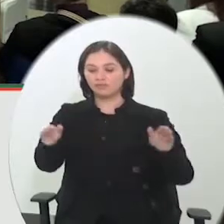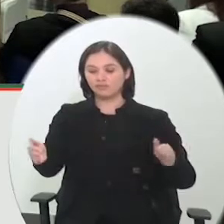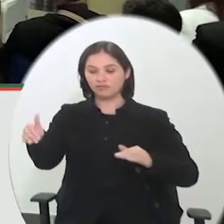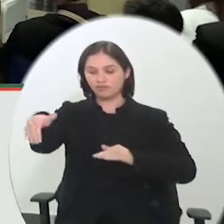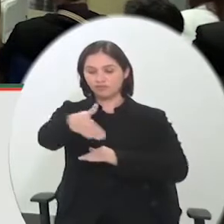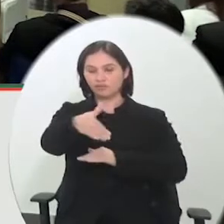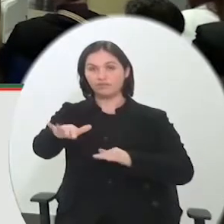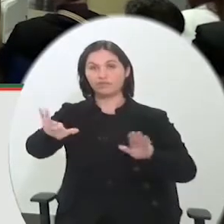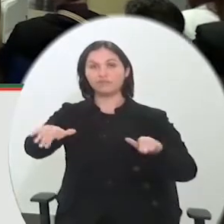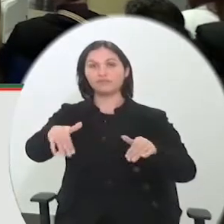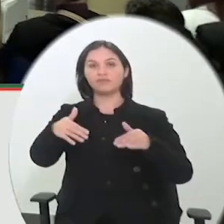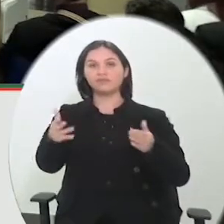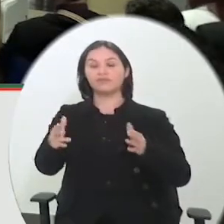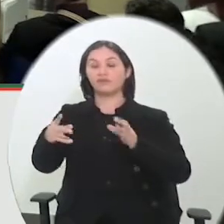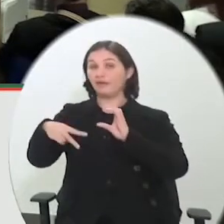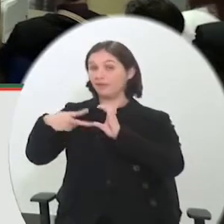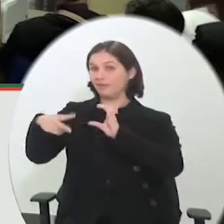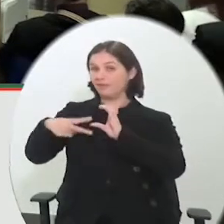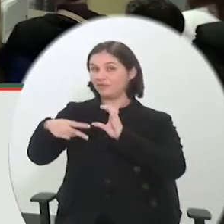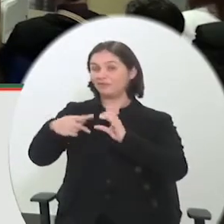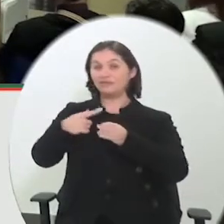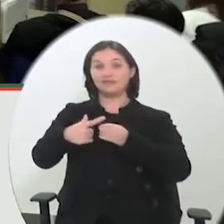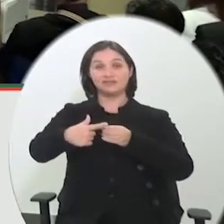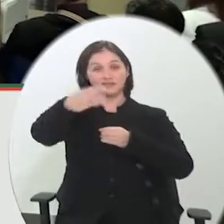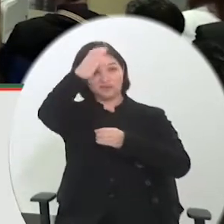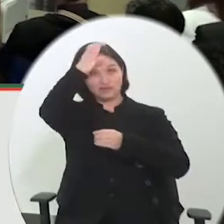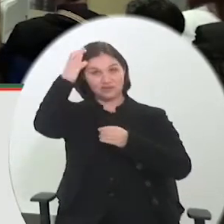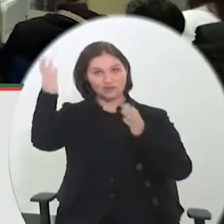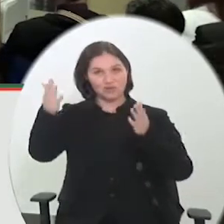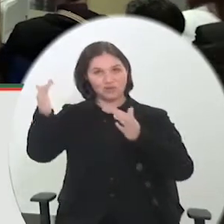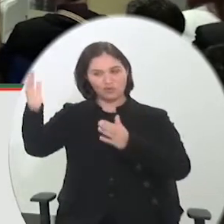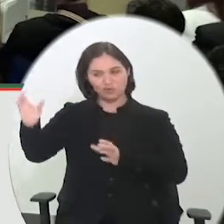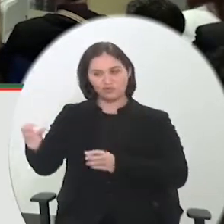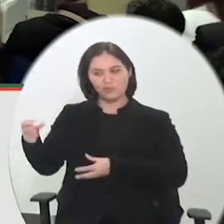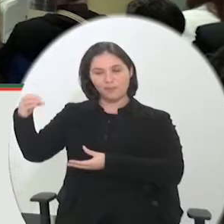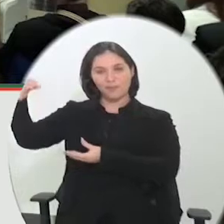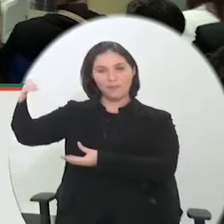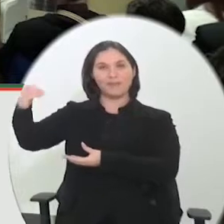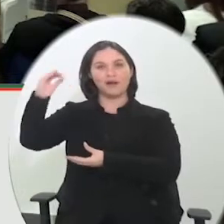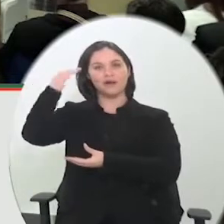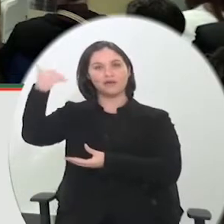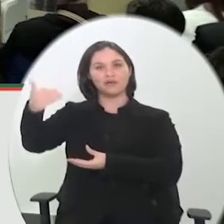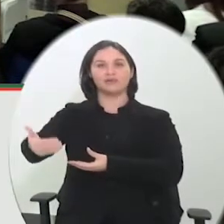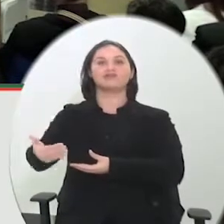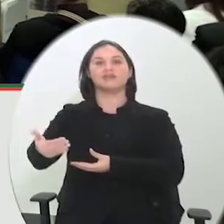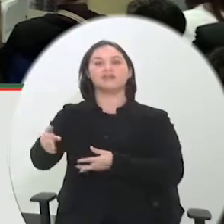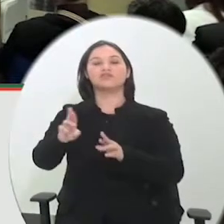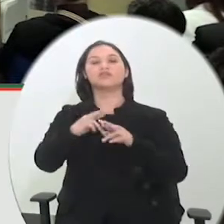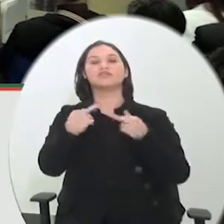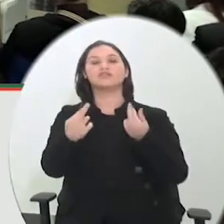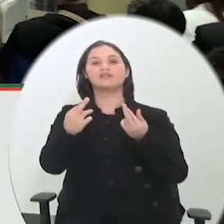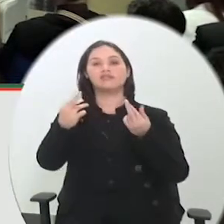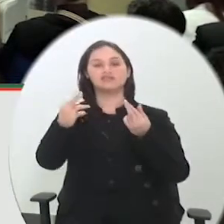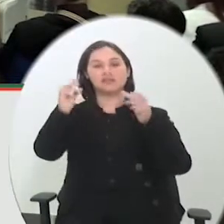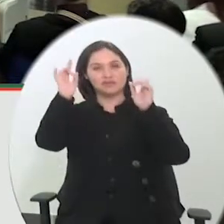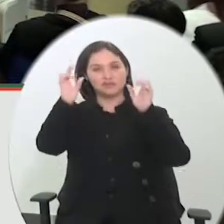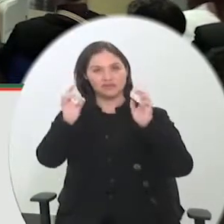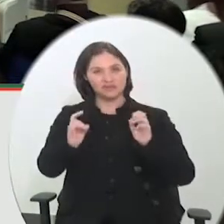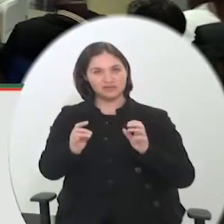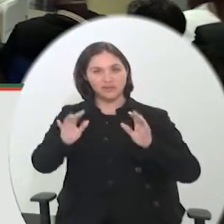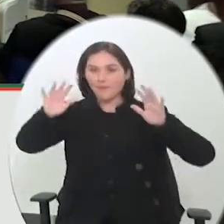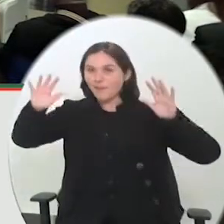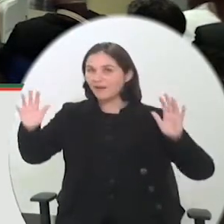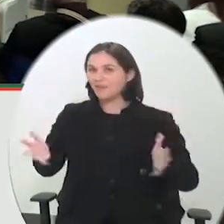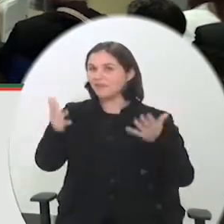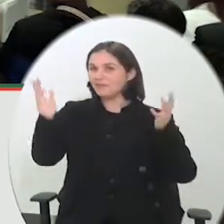Câmara Municipal de Criciúma também realiza a entrega de uma placa alusiva a esta sessão especial que celebra os 207